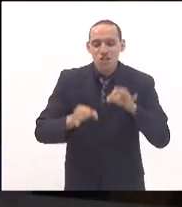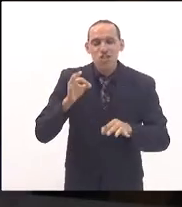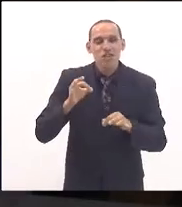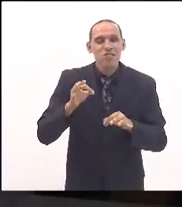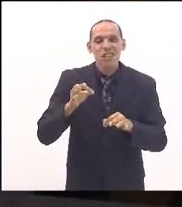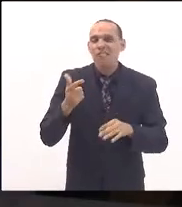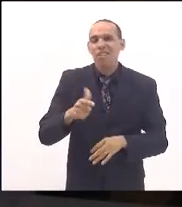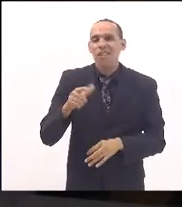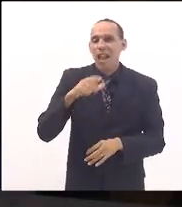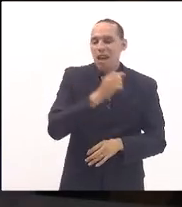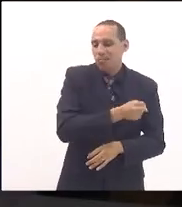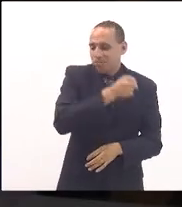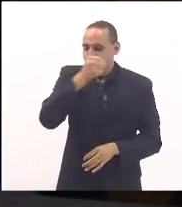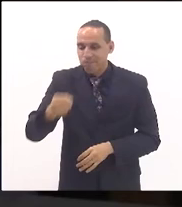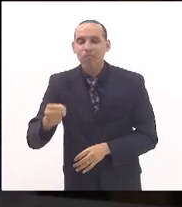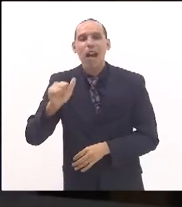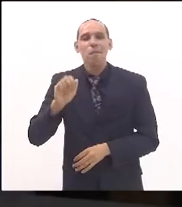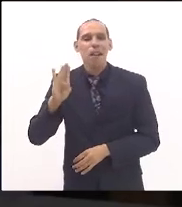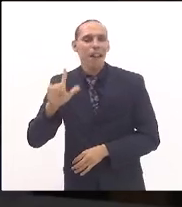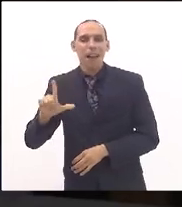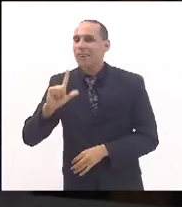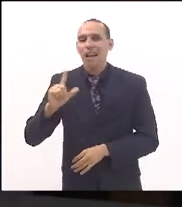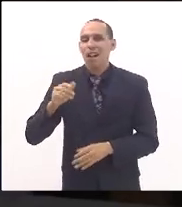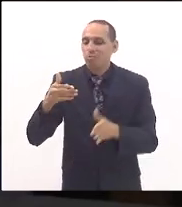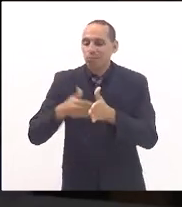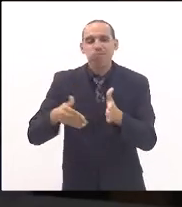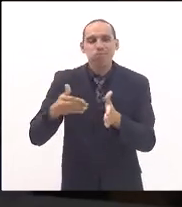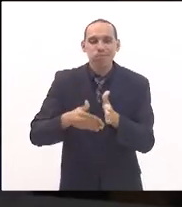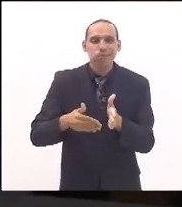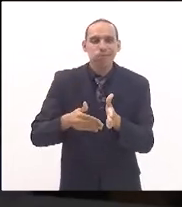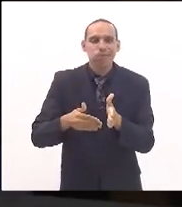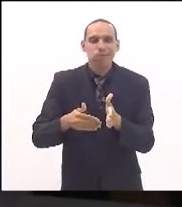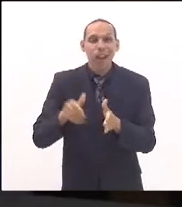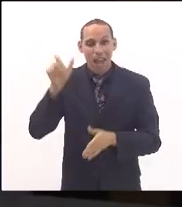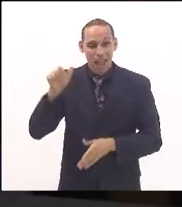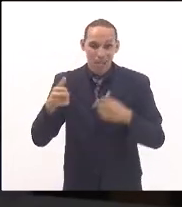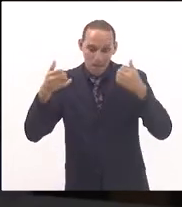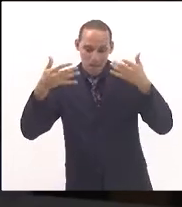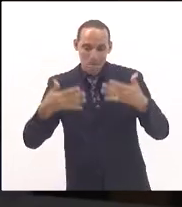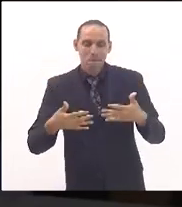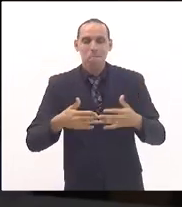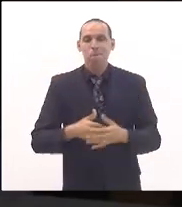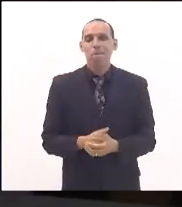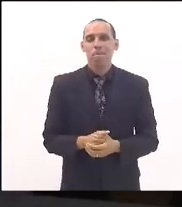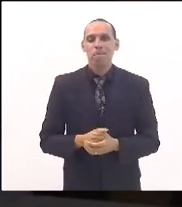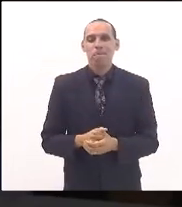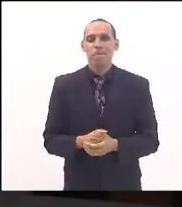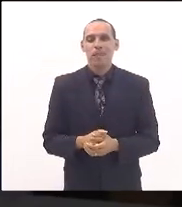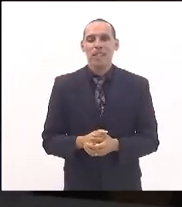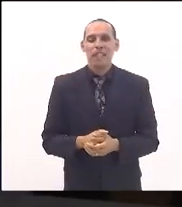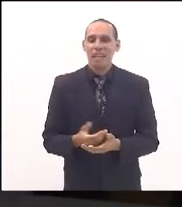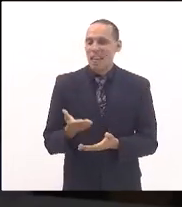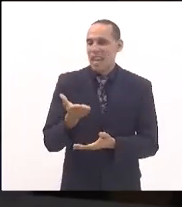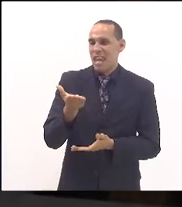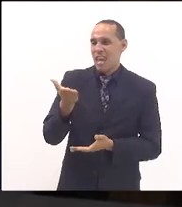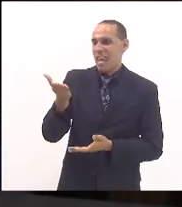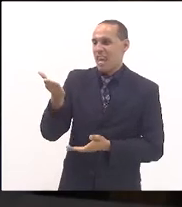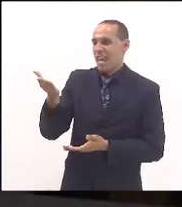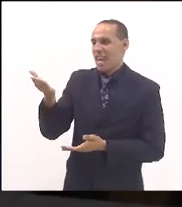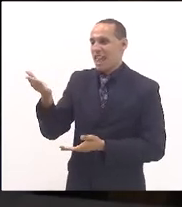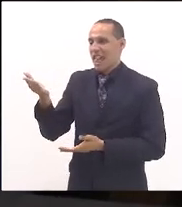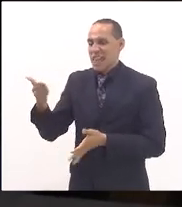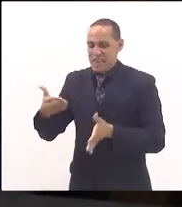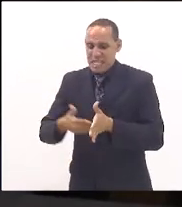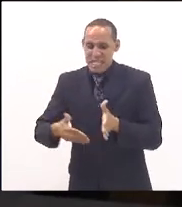colocá-lo como Imortal ele disse assim e esses que estão aí